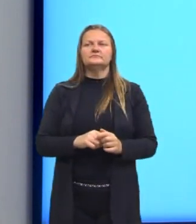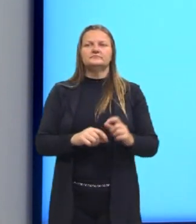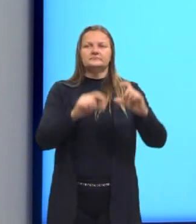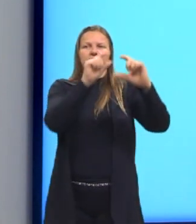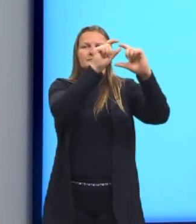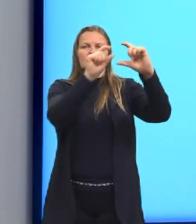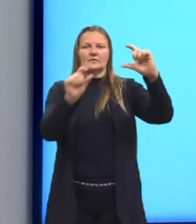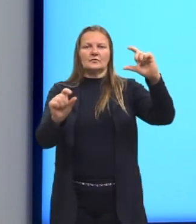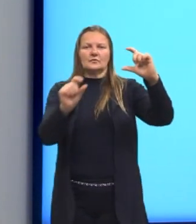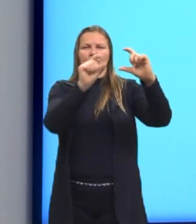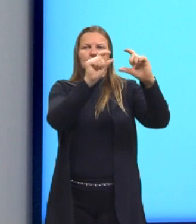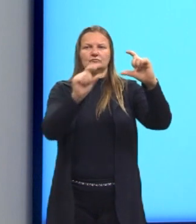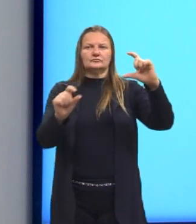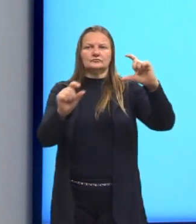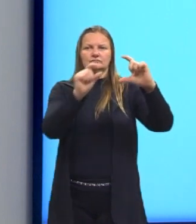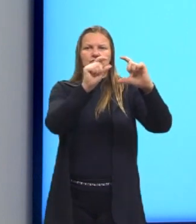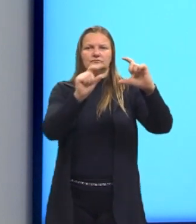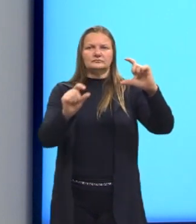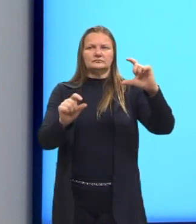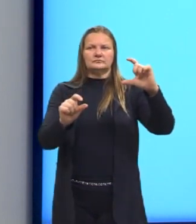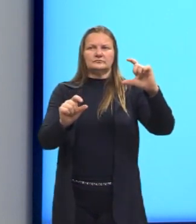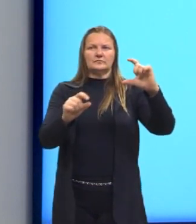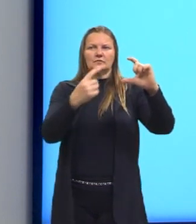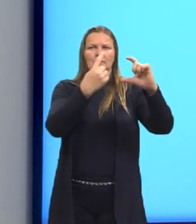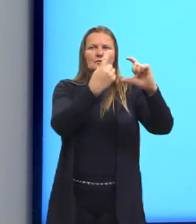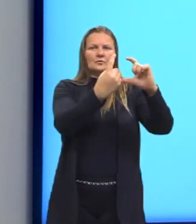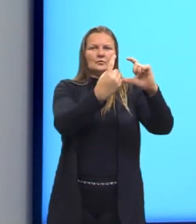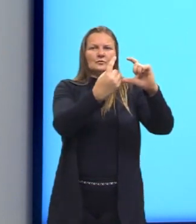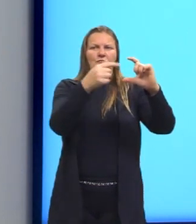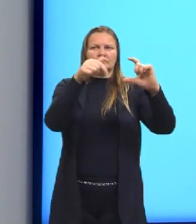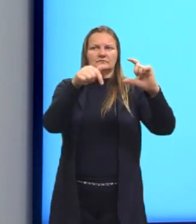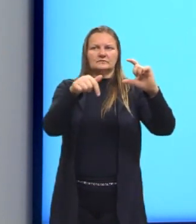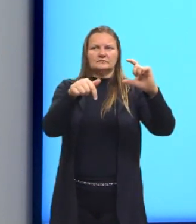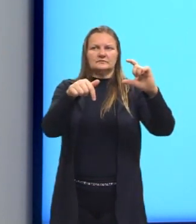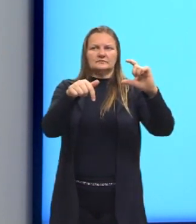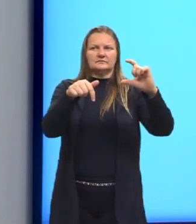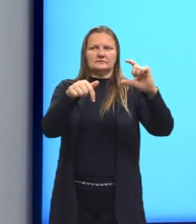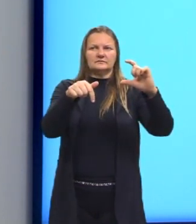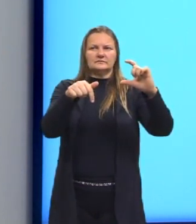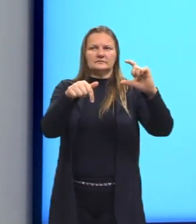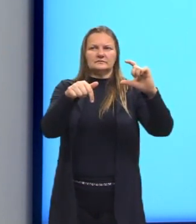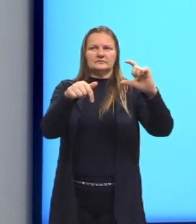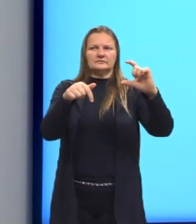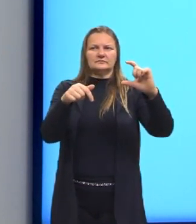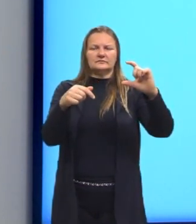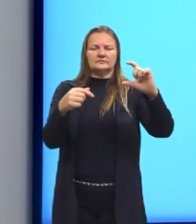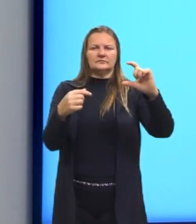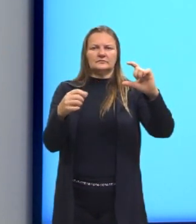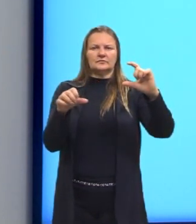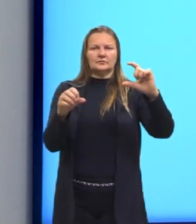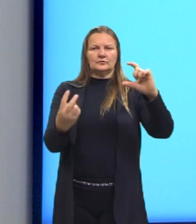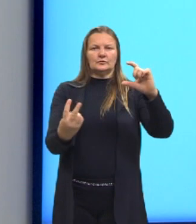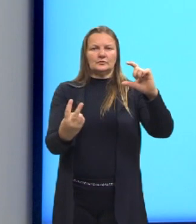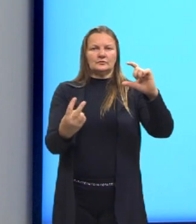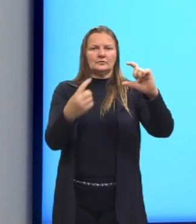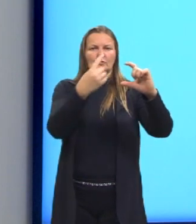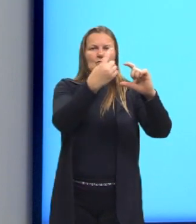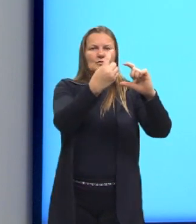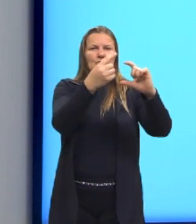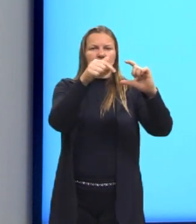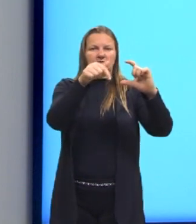seria uma das diagonais principais. Então, nós teríamos 1, o 7 e o 2.